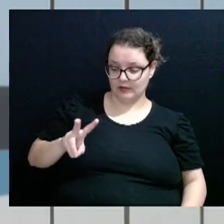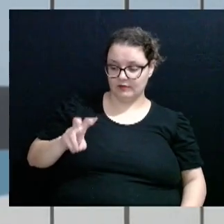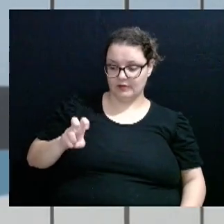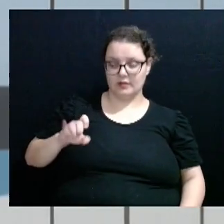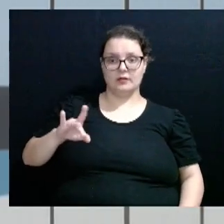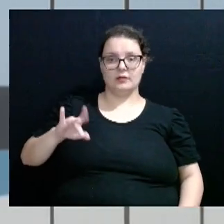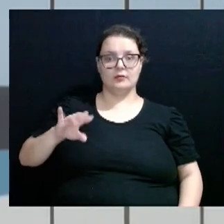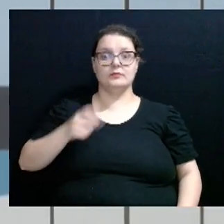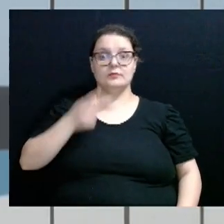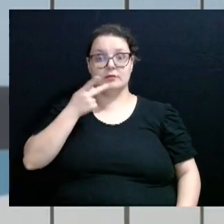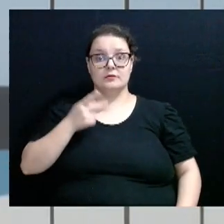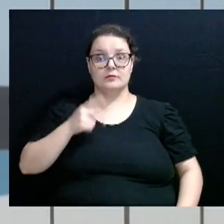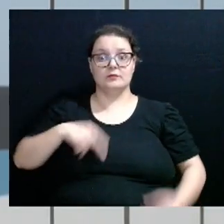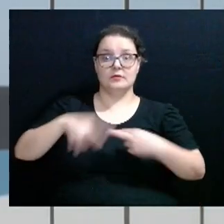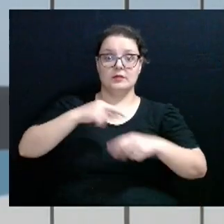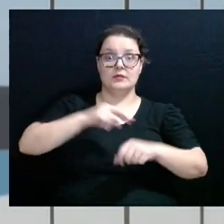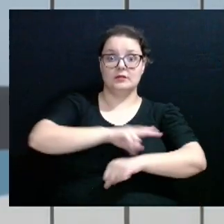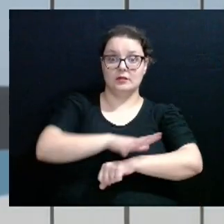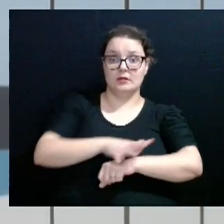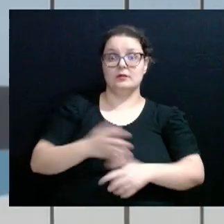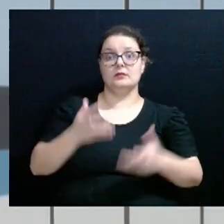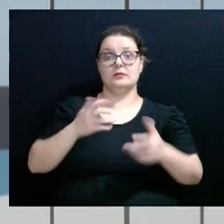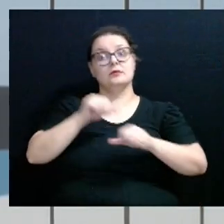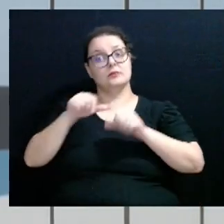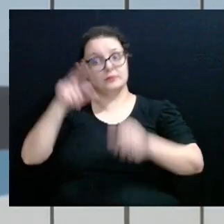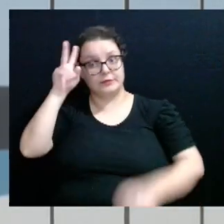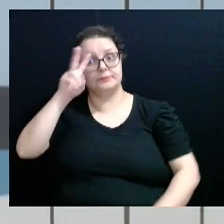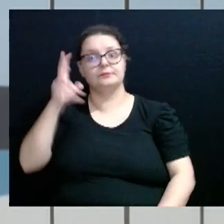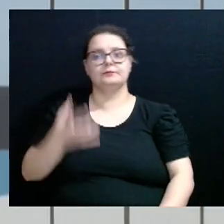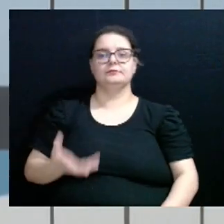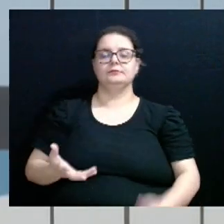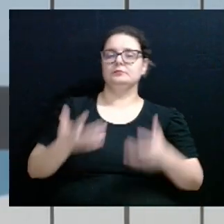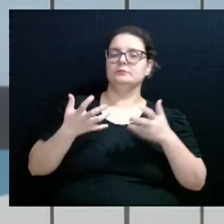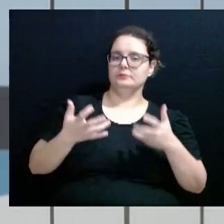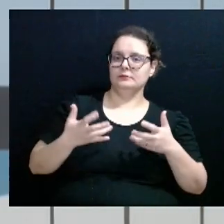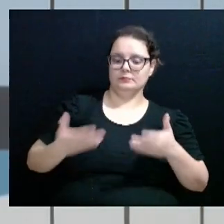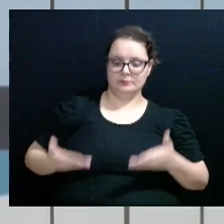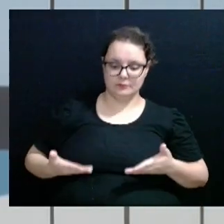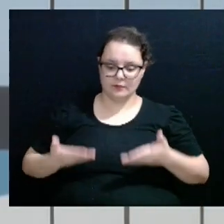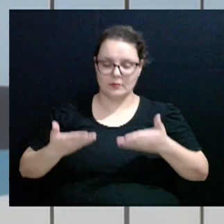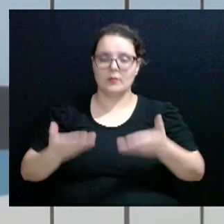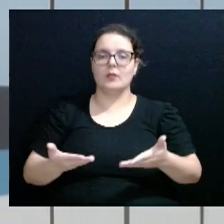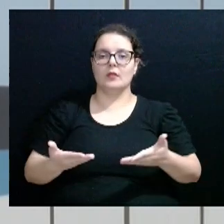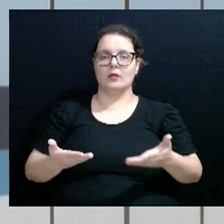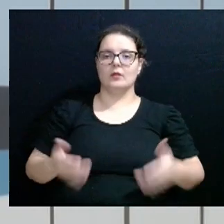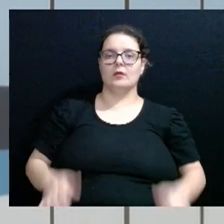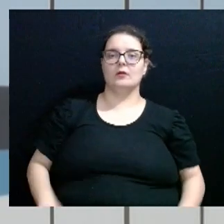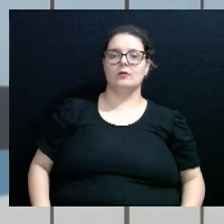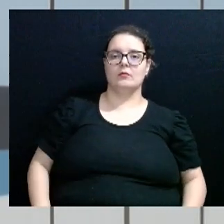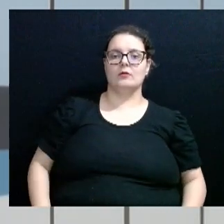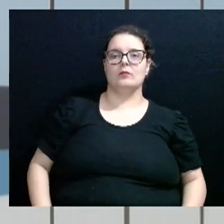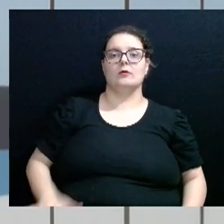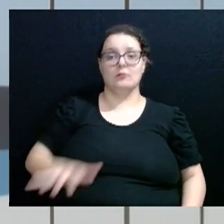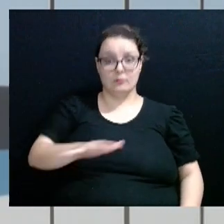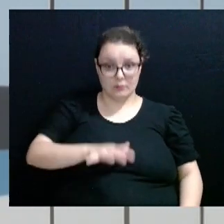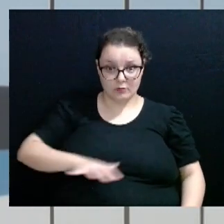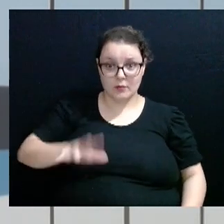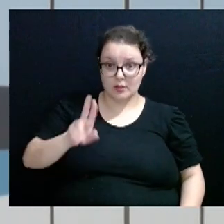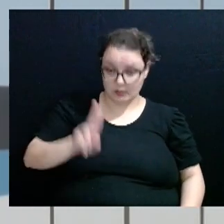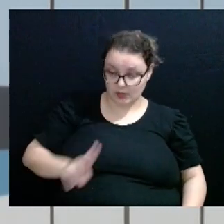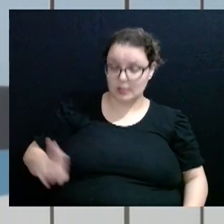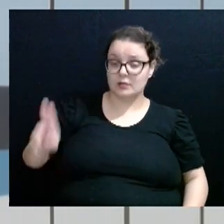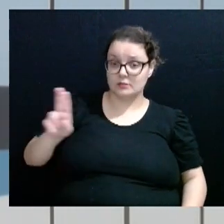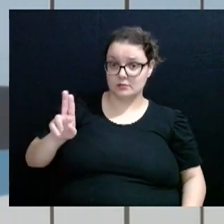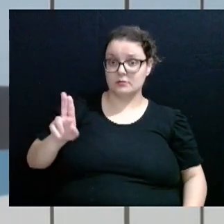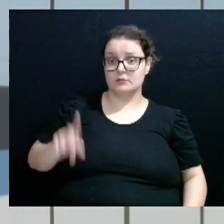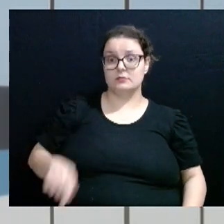eles quiseram mudar essa história, eles quiseram trazer para o universo da universidade e para o